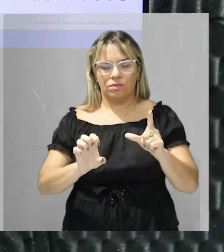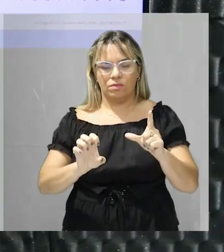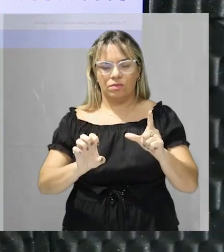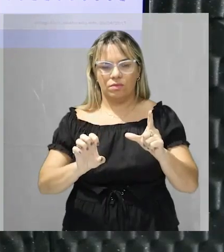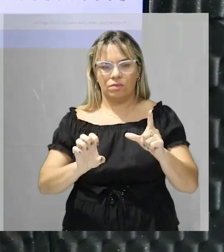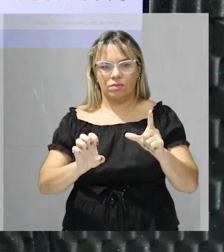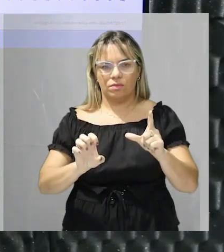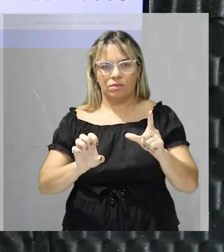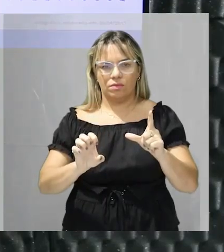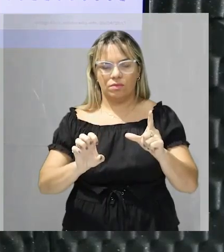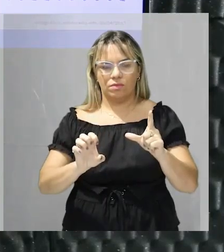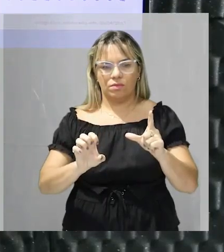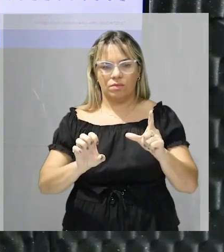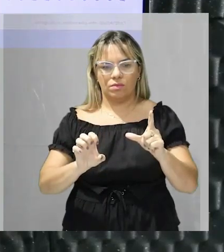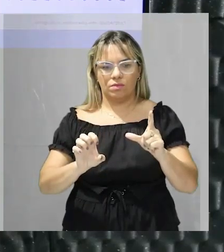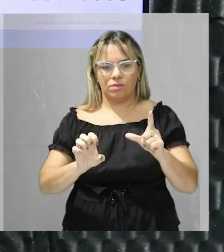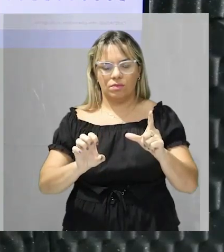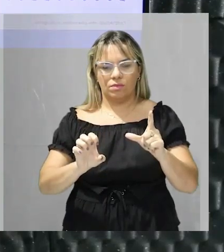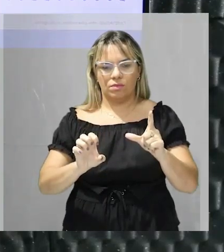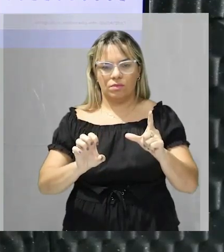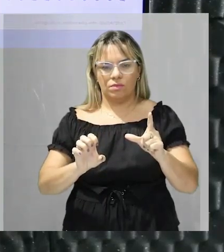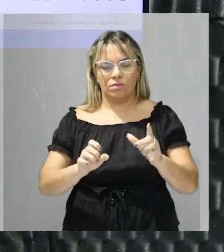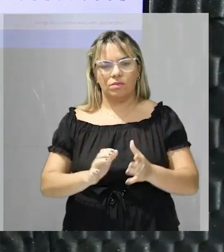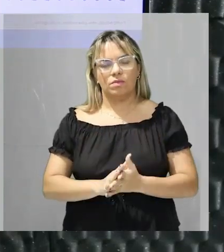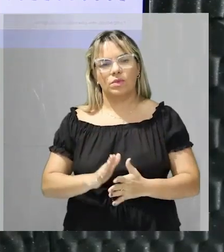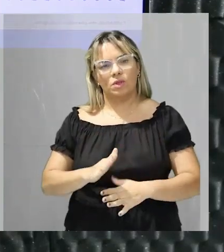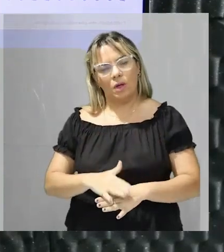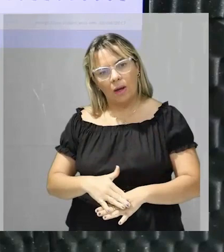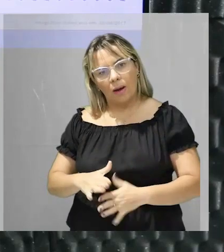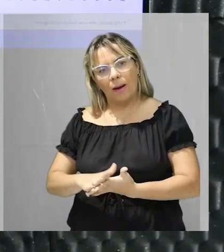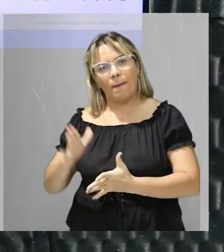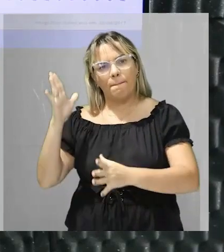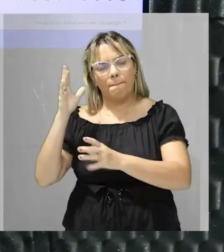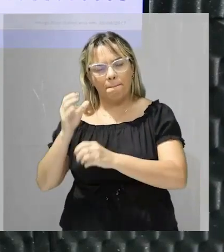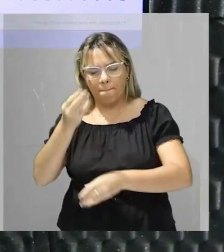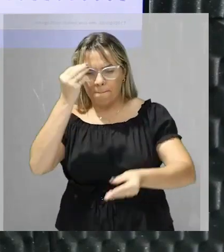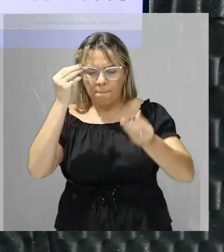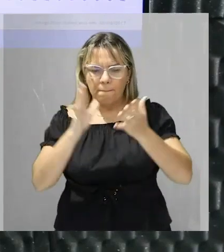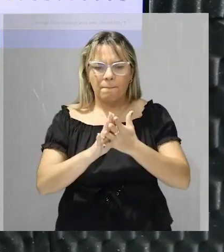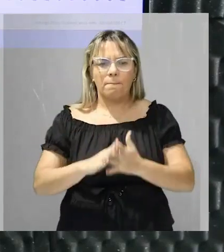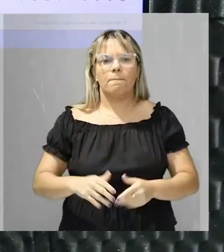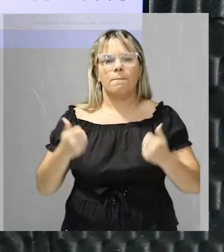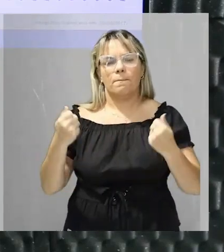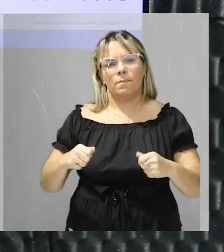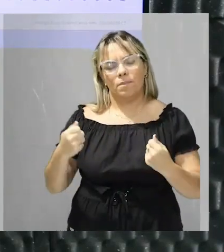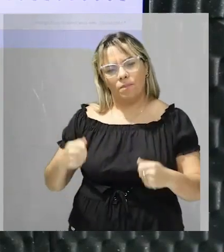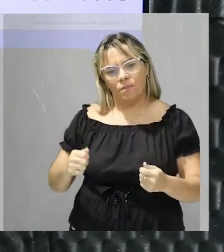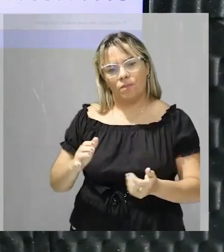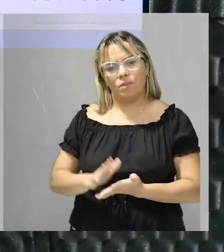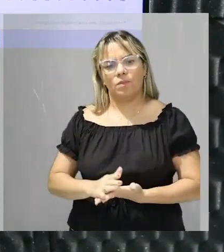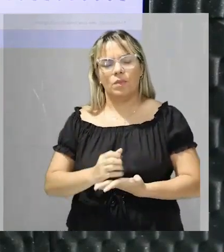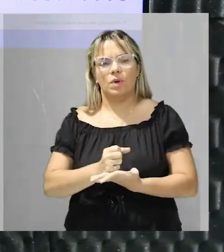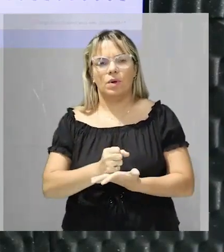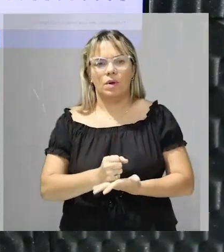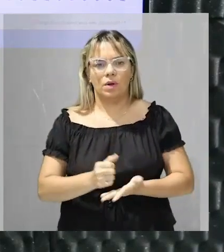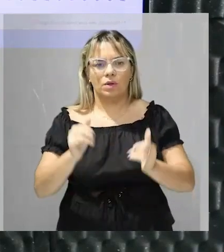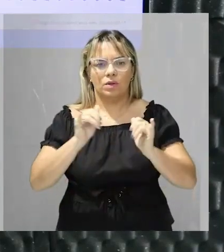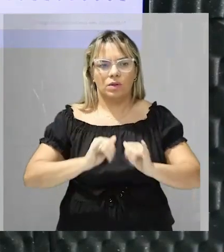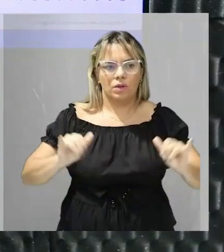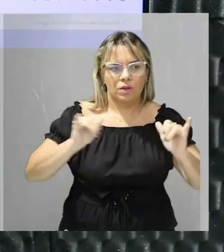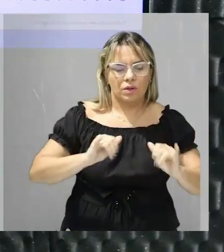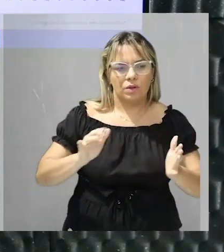2.160.000 tá então mais uma vez reforçam necessidade de você com base no comando da questão